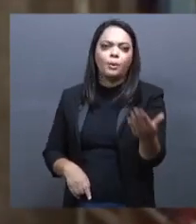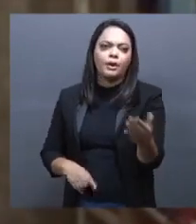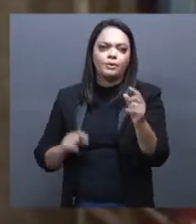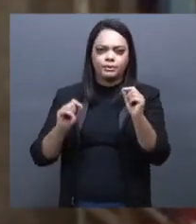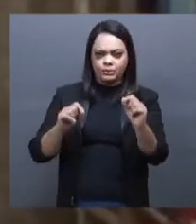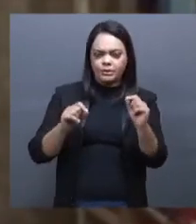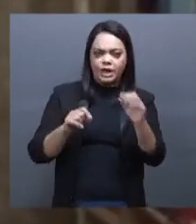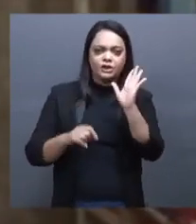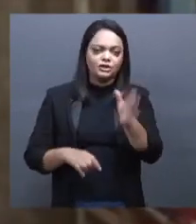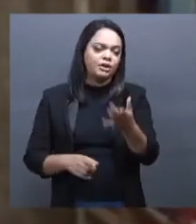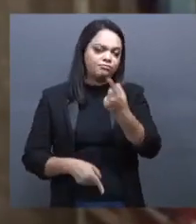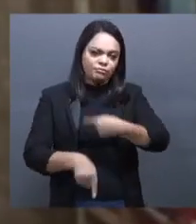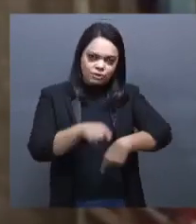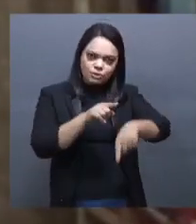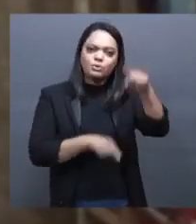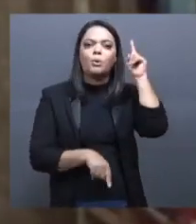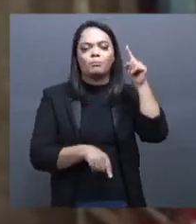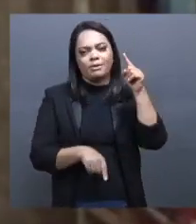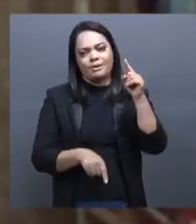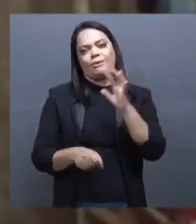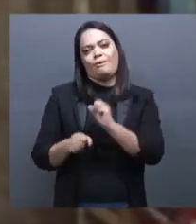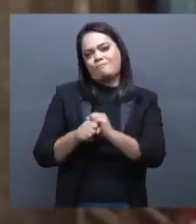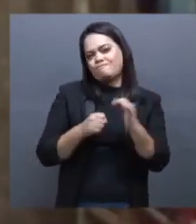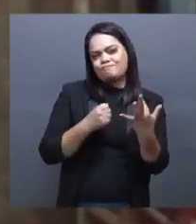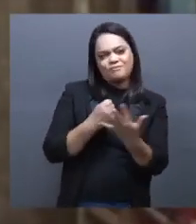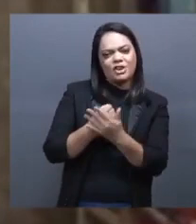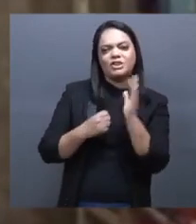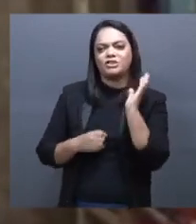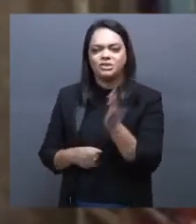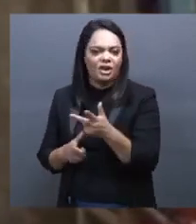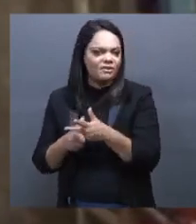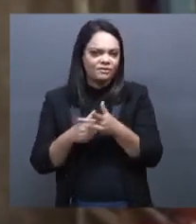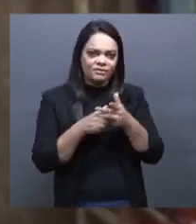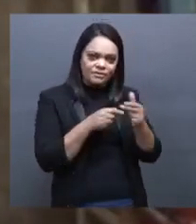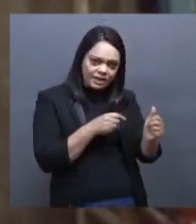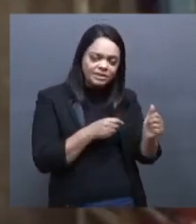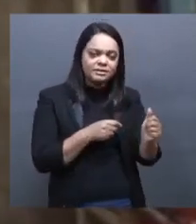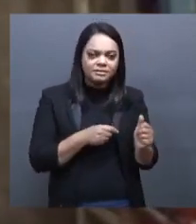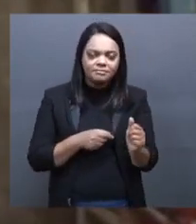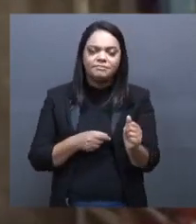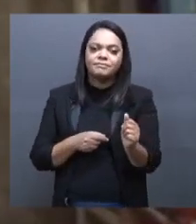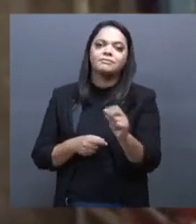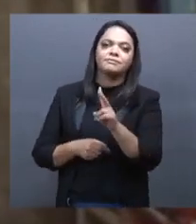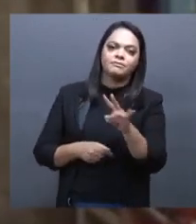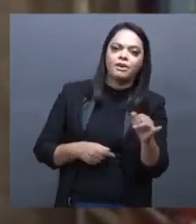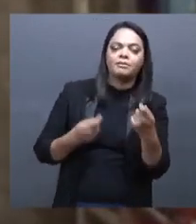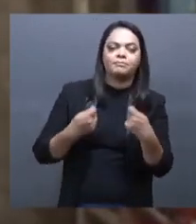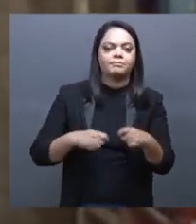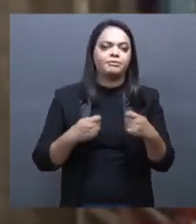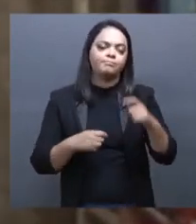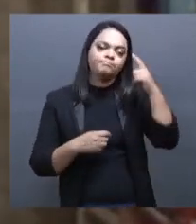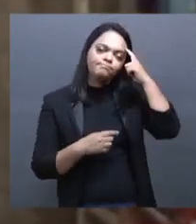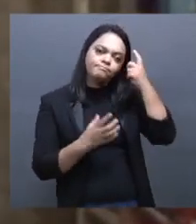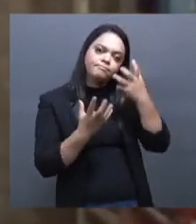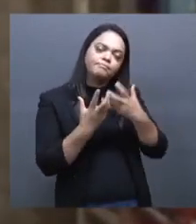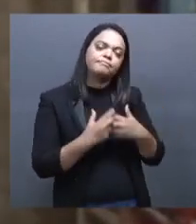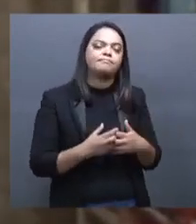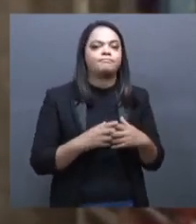de superação dos estragos, né, seguramente vai ser preciso pensar